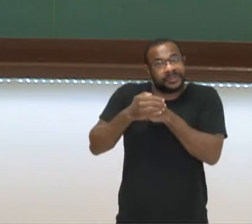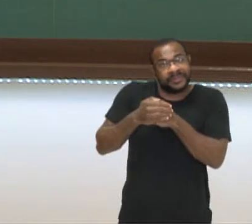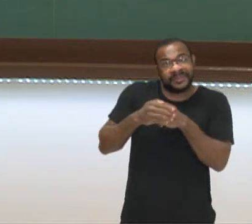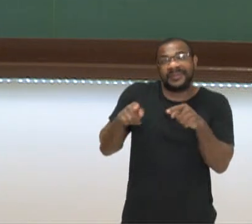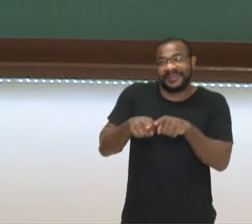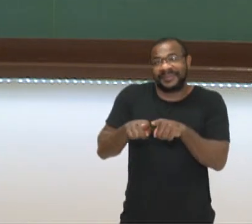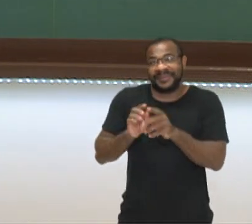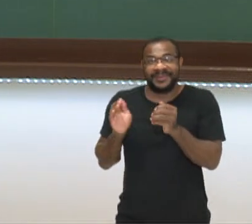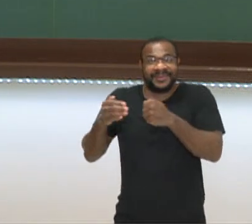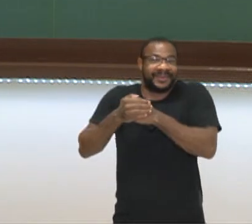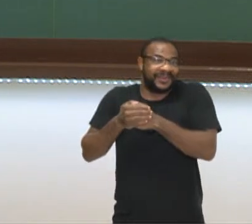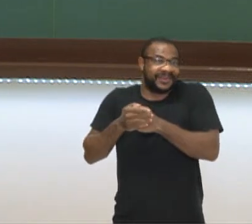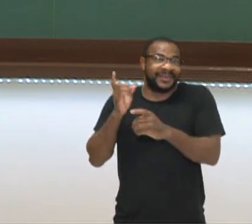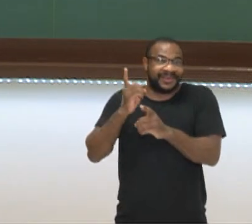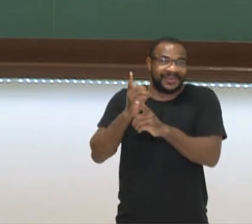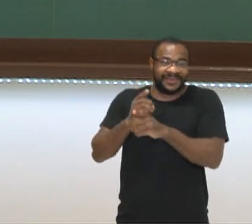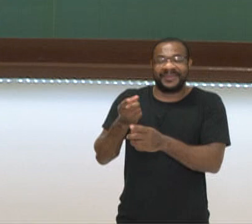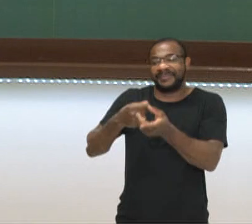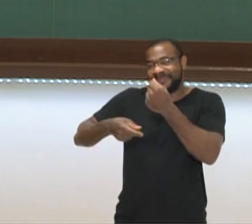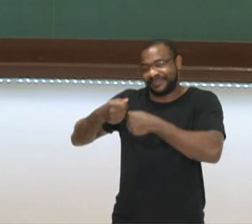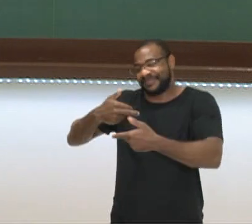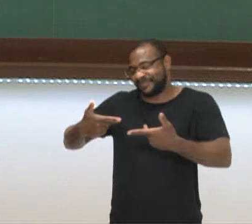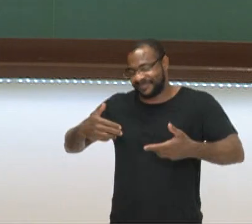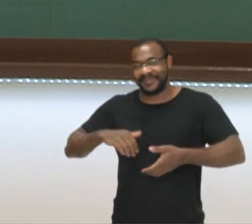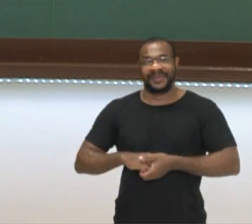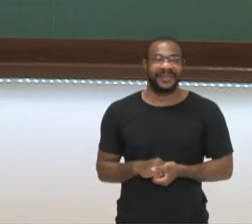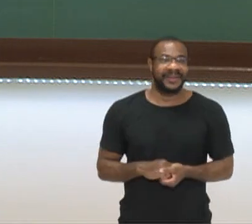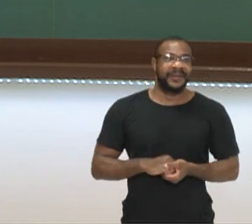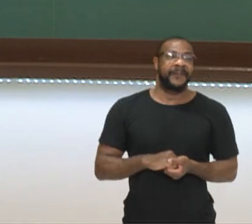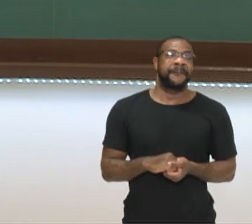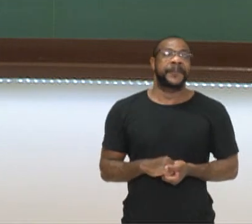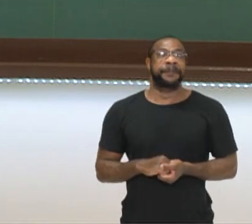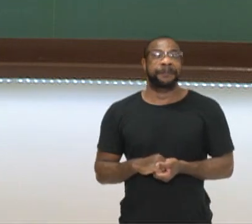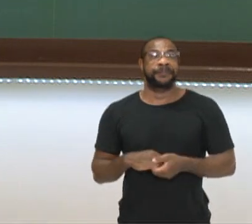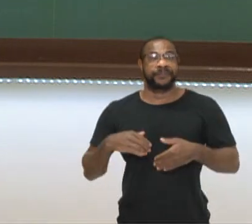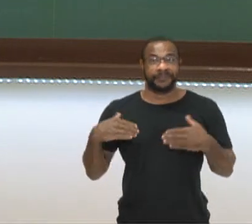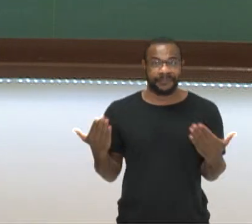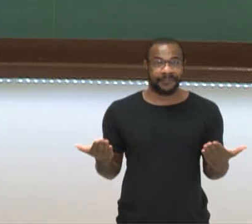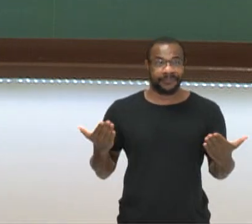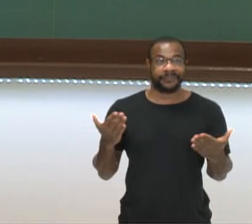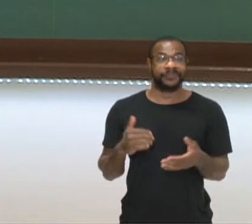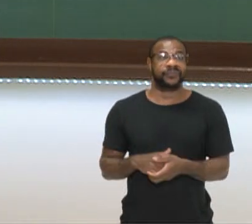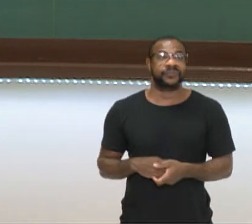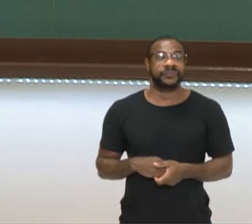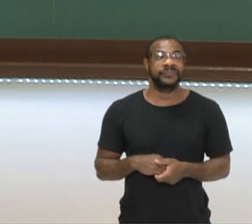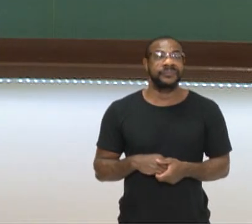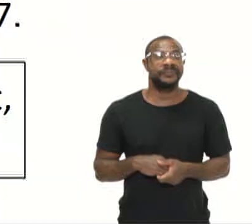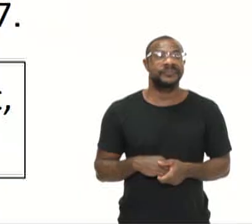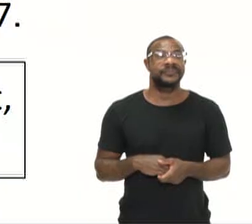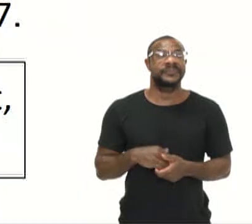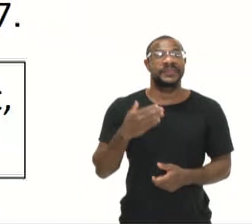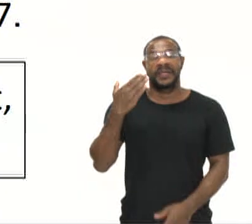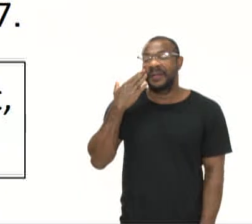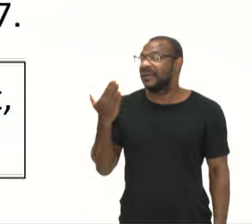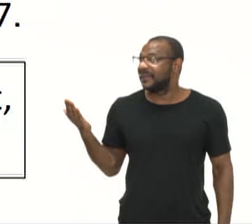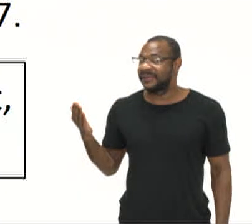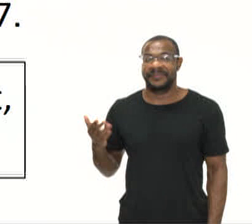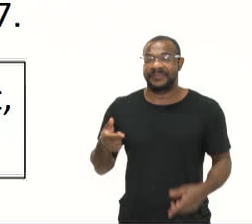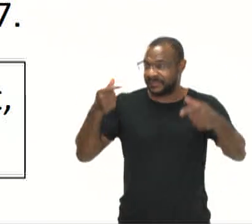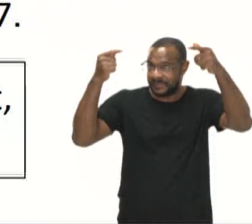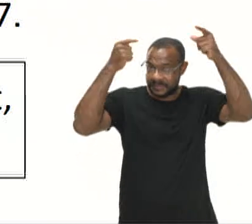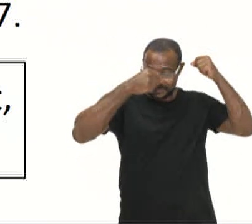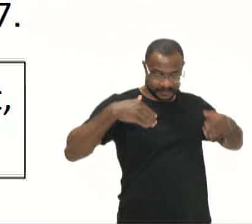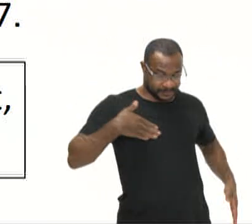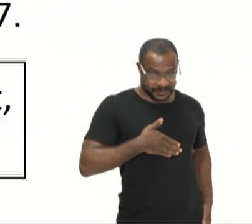poder comercial, econômico, industrial dos ingleses. Bom, como represália, Napoleão vai